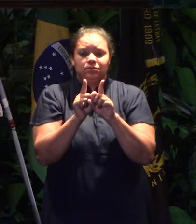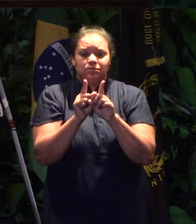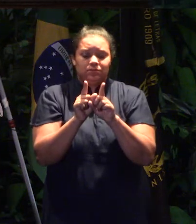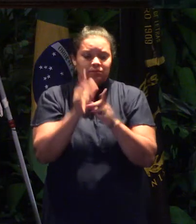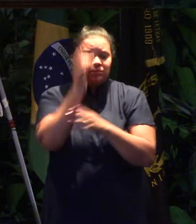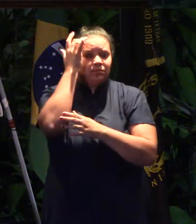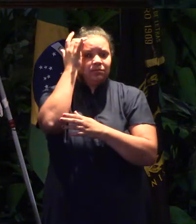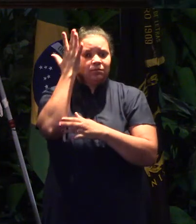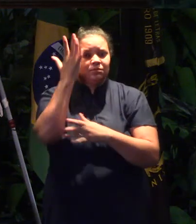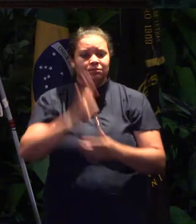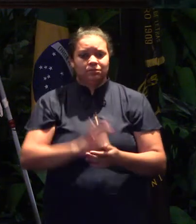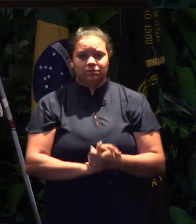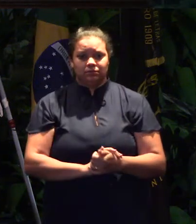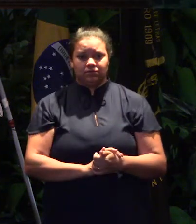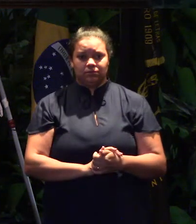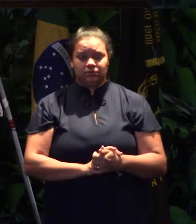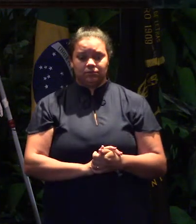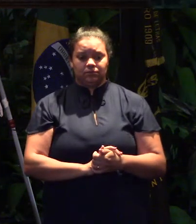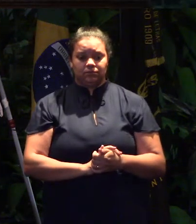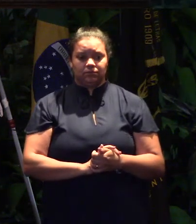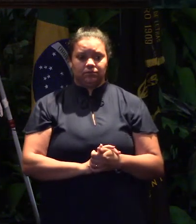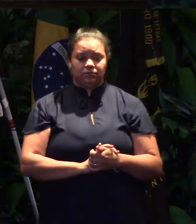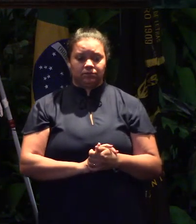isso facilitava para eles,